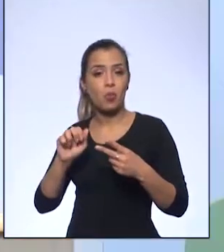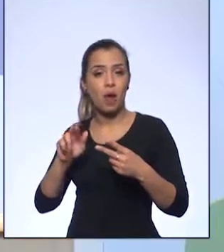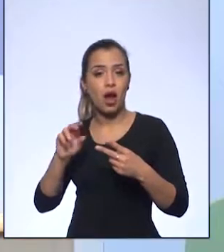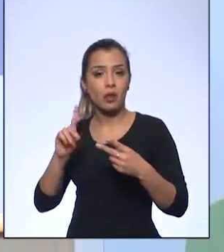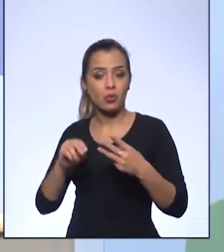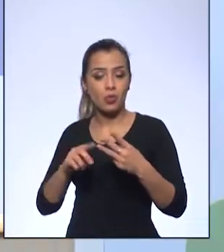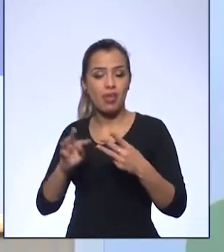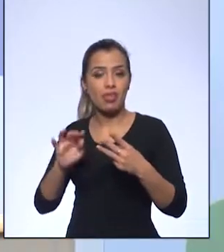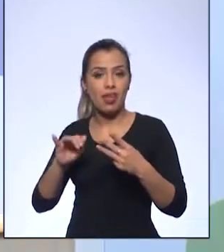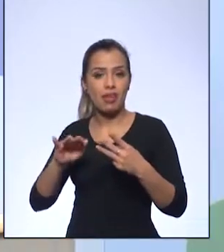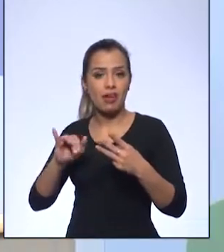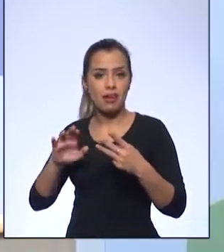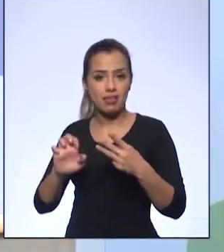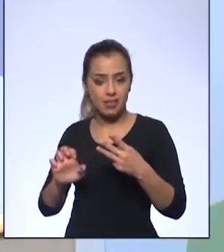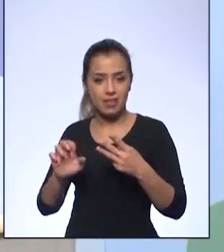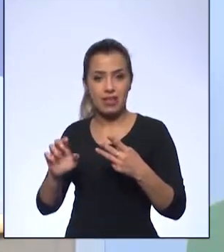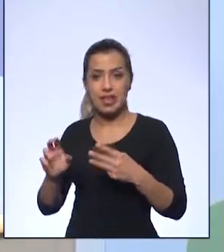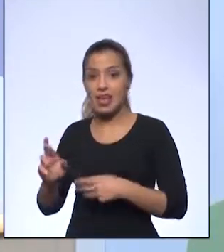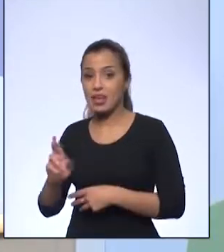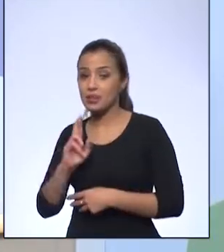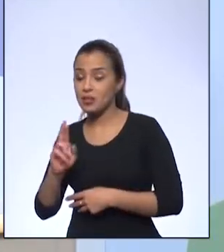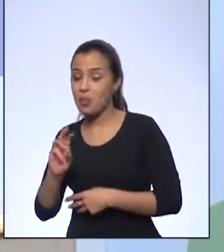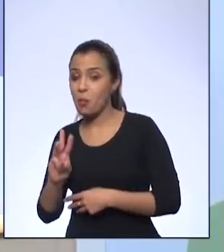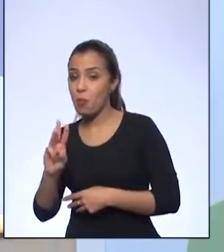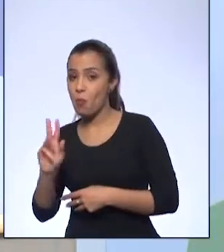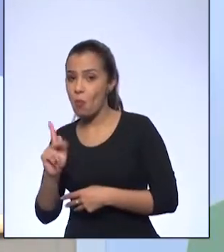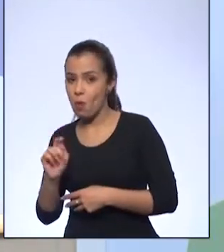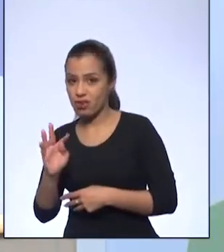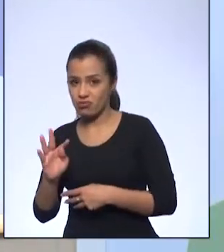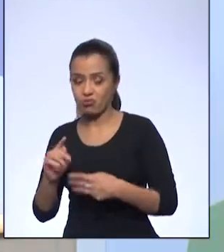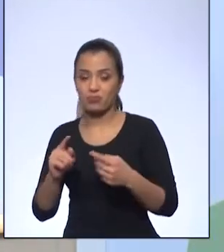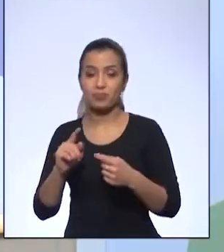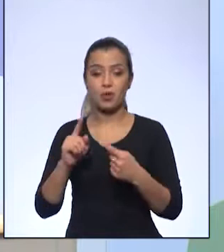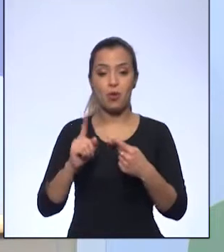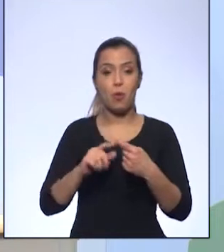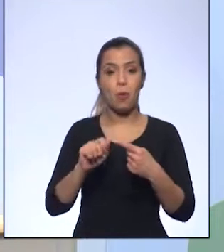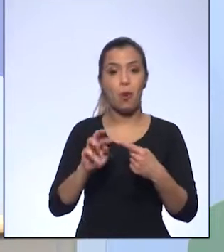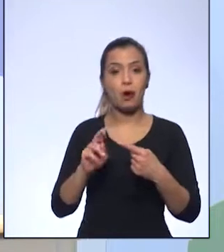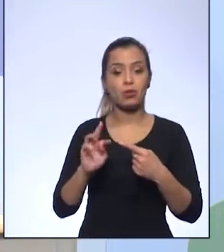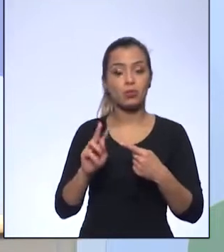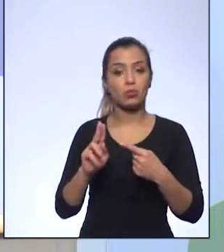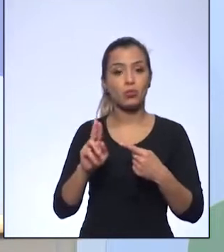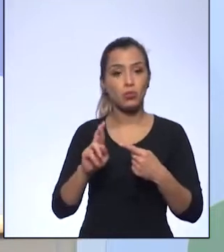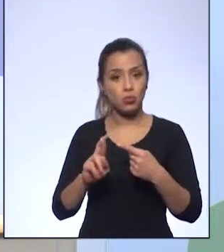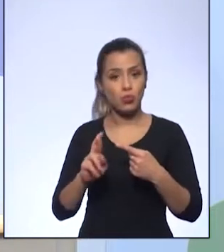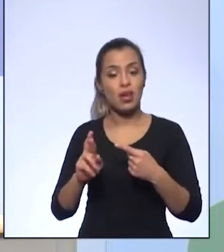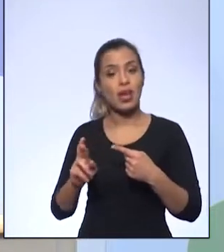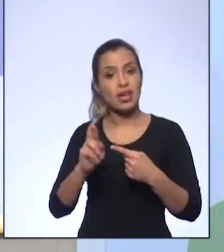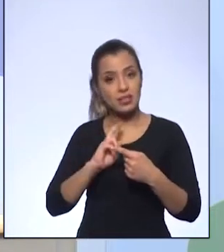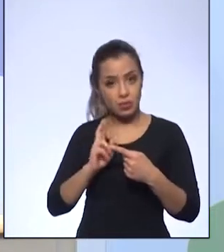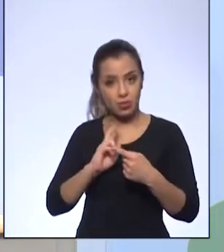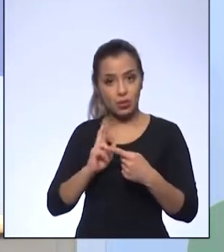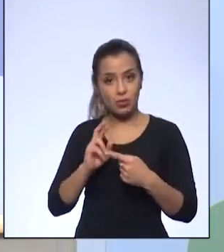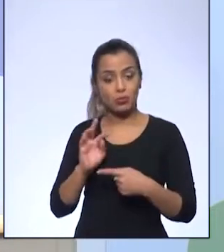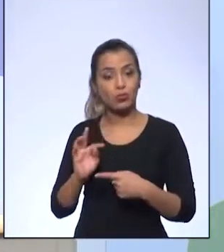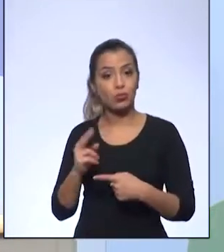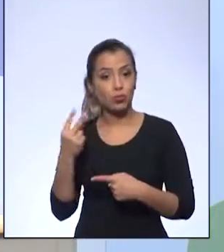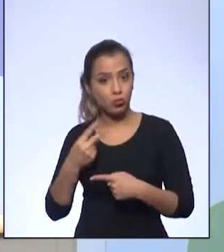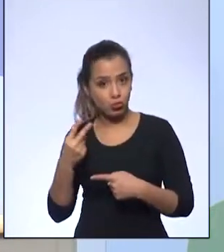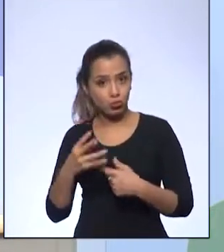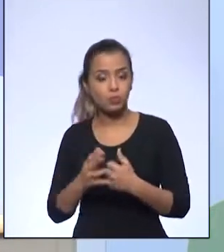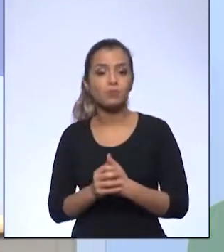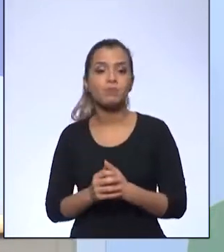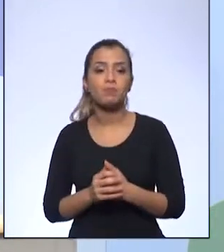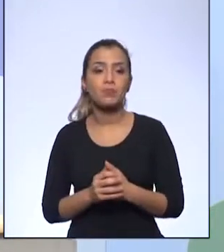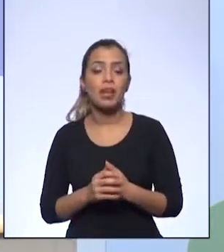O Arthur, Ju. Agora, teve alguns alunos que responderam as duas questões. O Luiz Gustavo